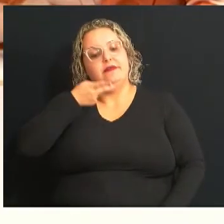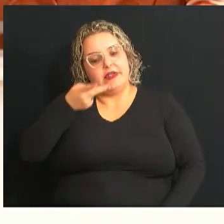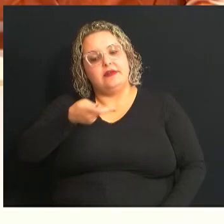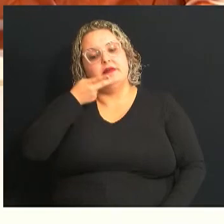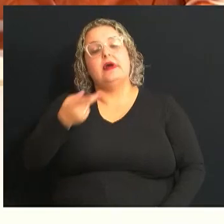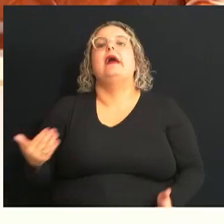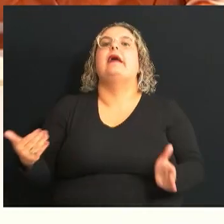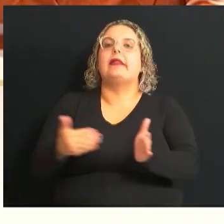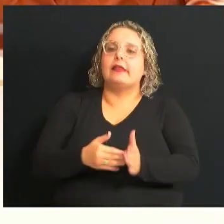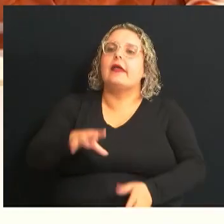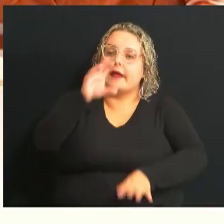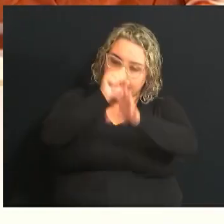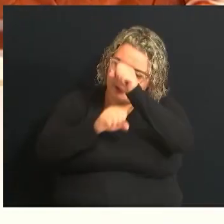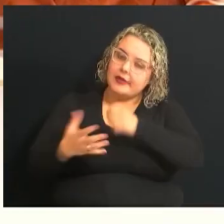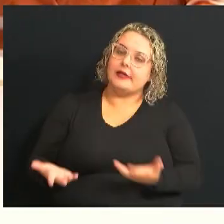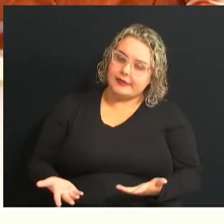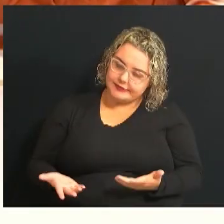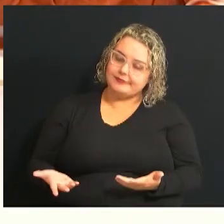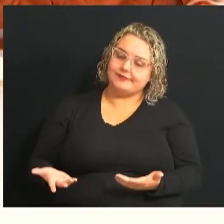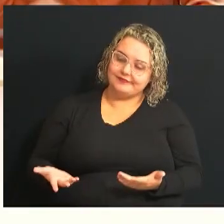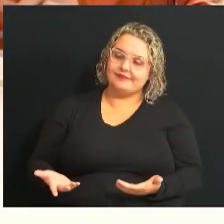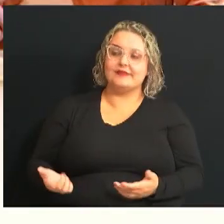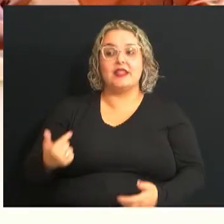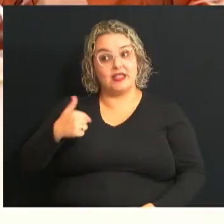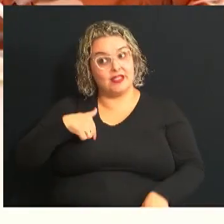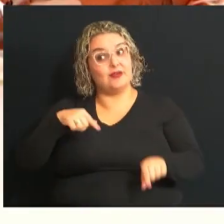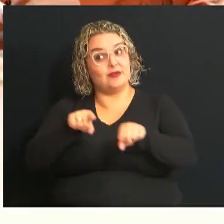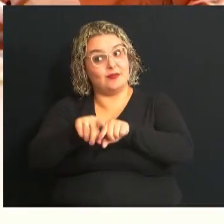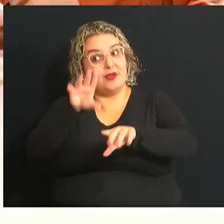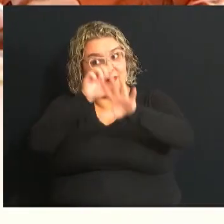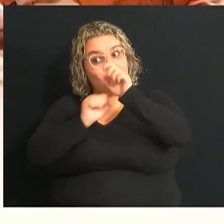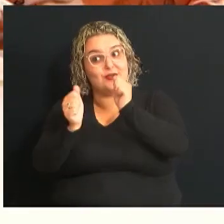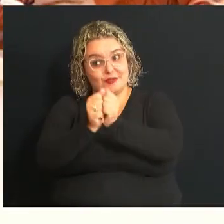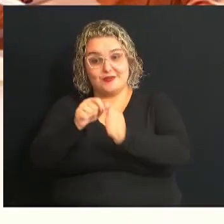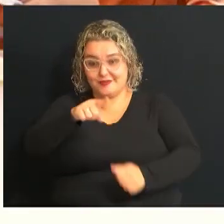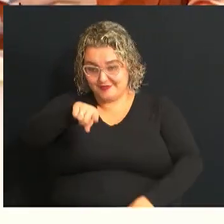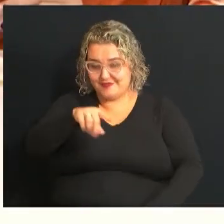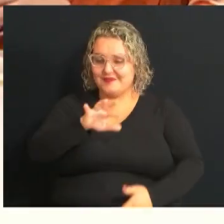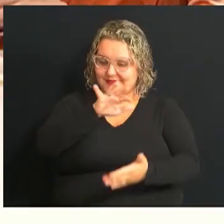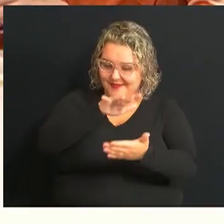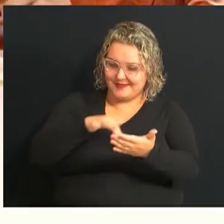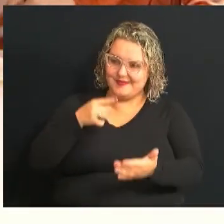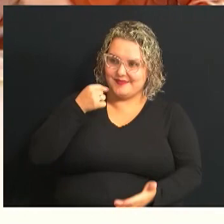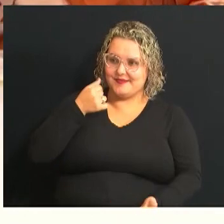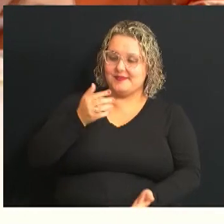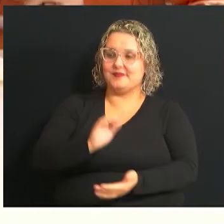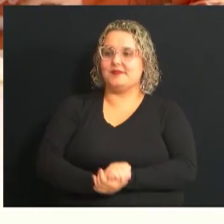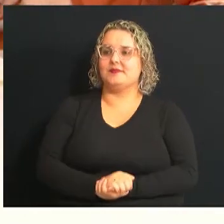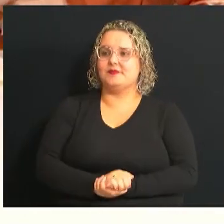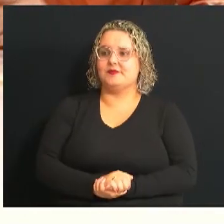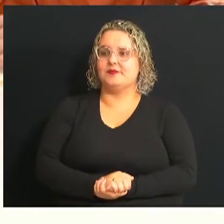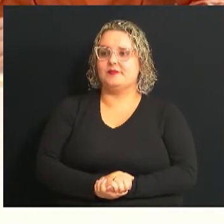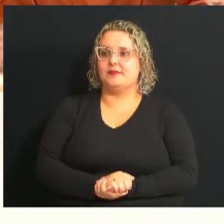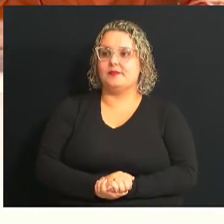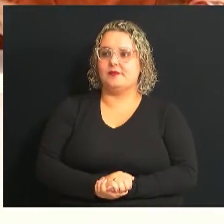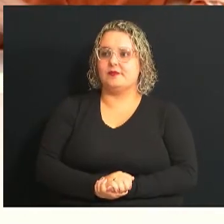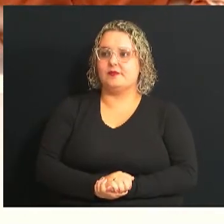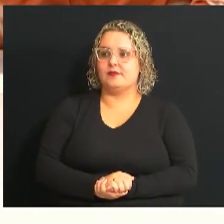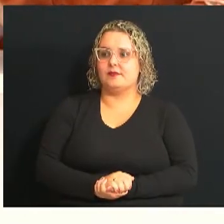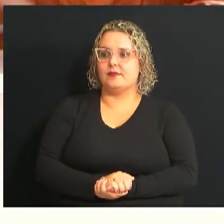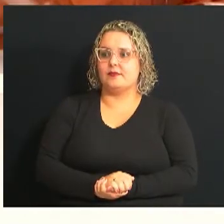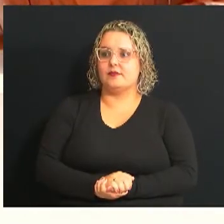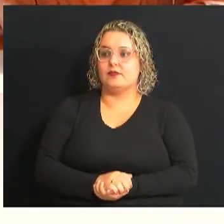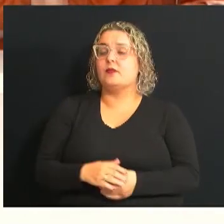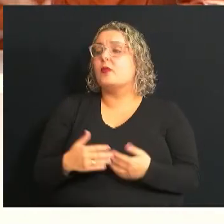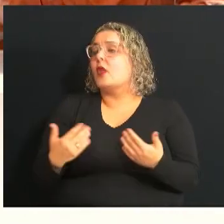vocês aprenderem. E eu aprender também, que eu fico aprendendo junto aqui com vocês na ponta do lápis. Mas